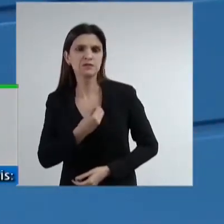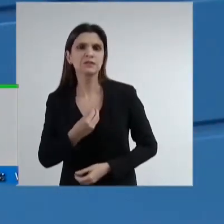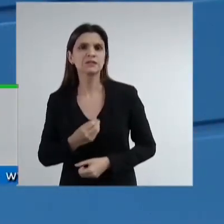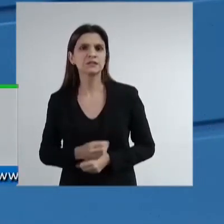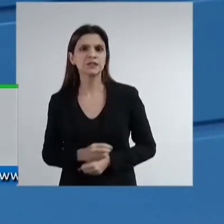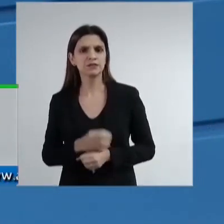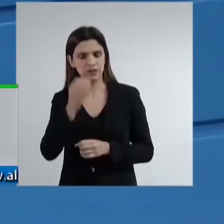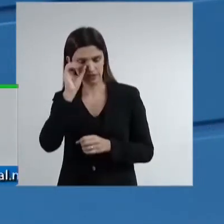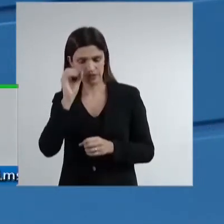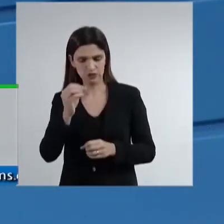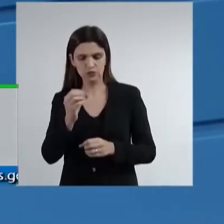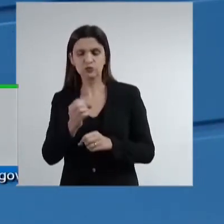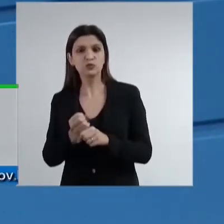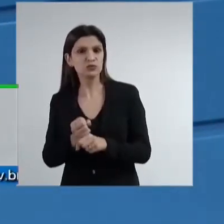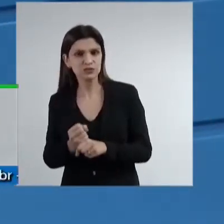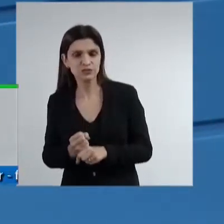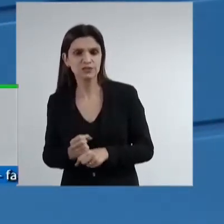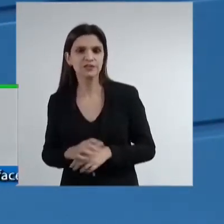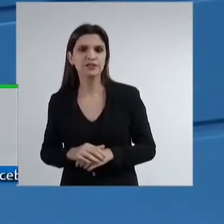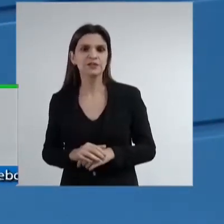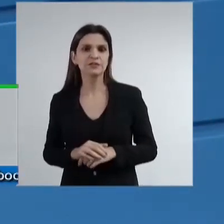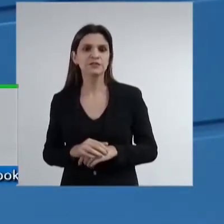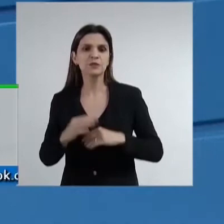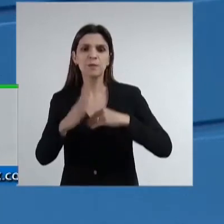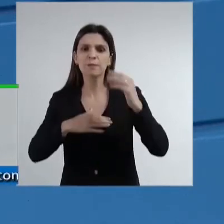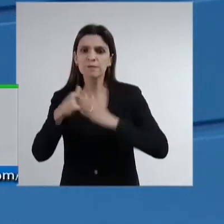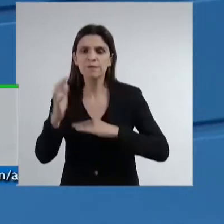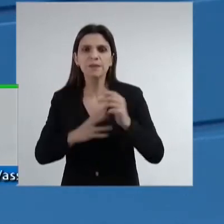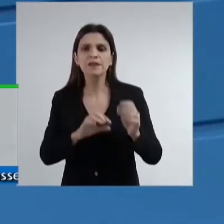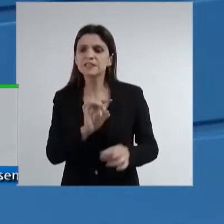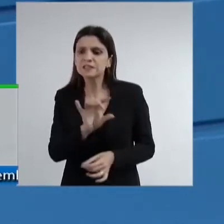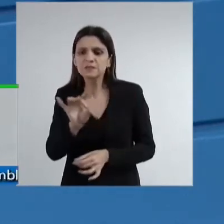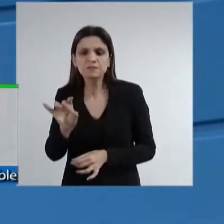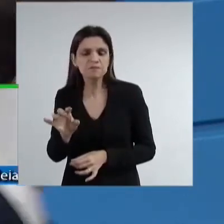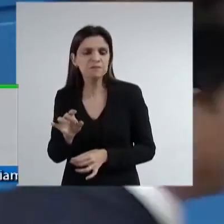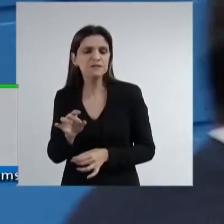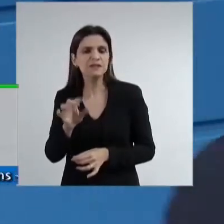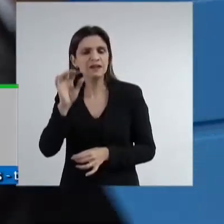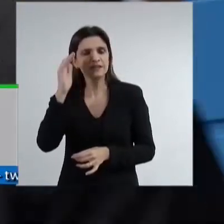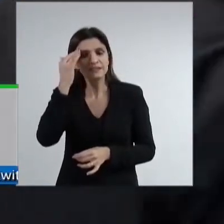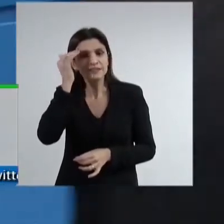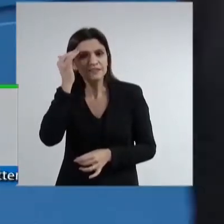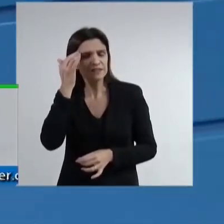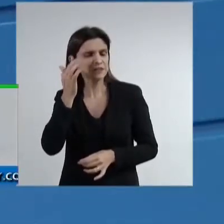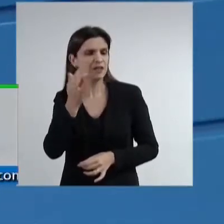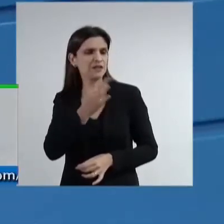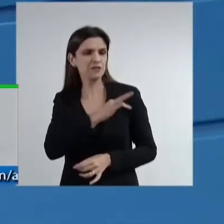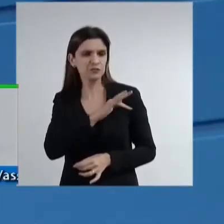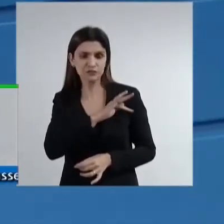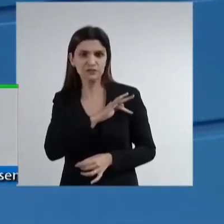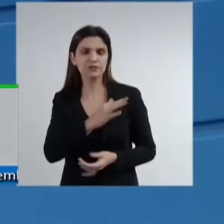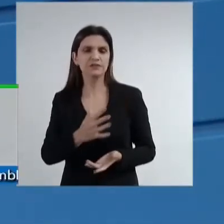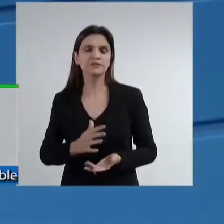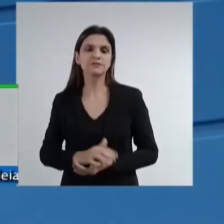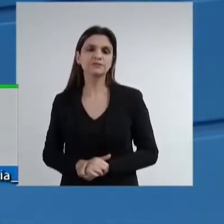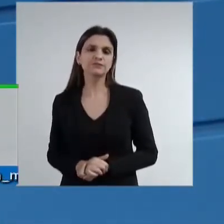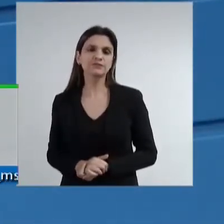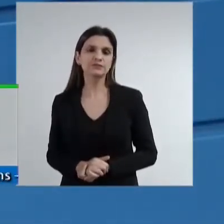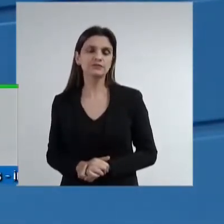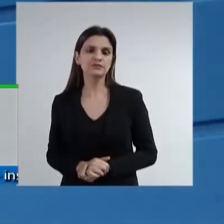elétricos, de especialistas nessa área, porque a composição da tarifa ela é uma questão